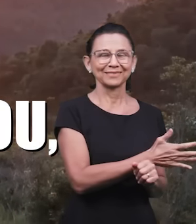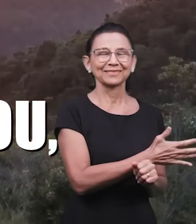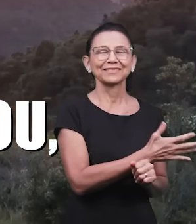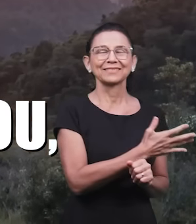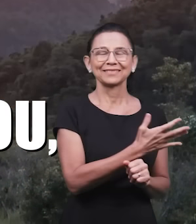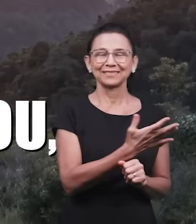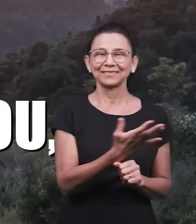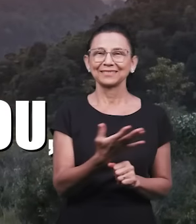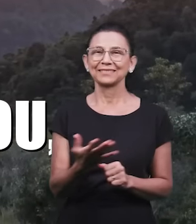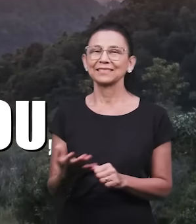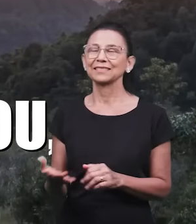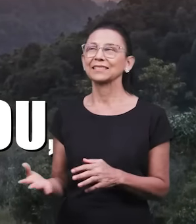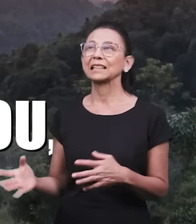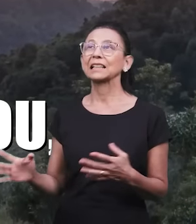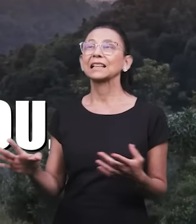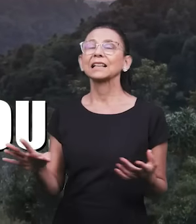minha vida